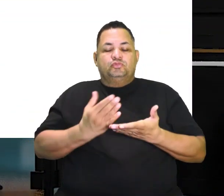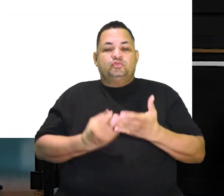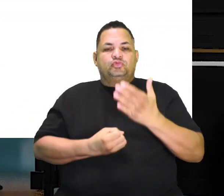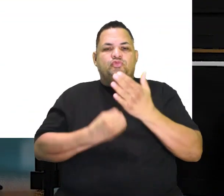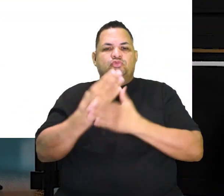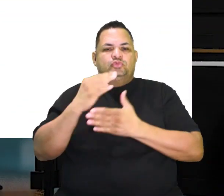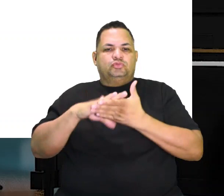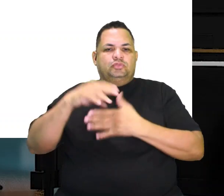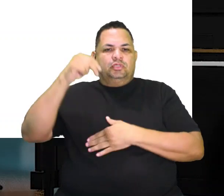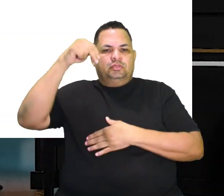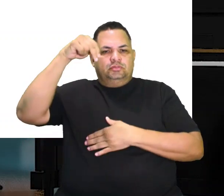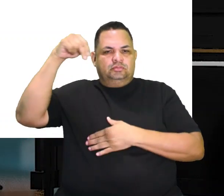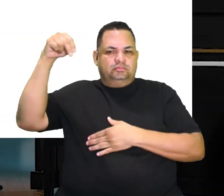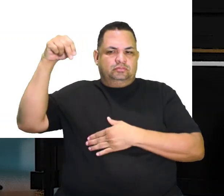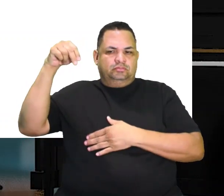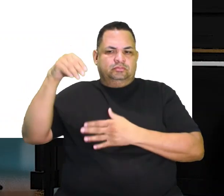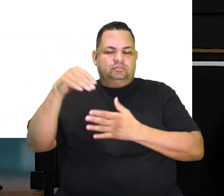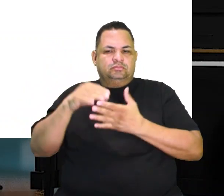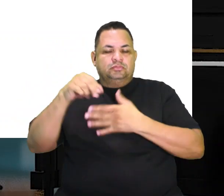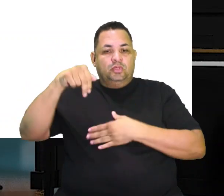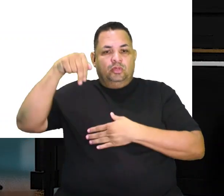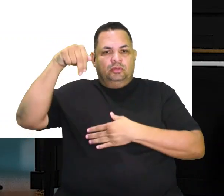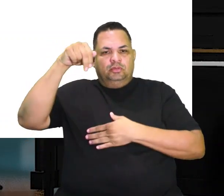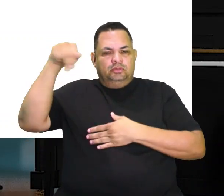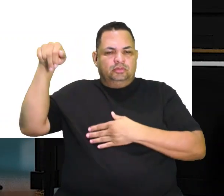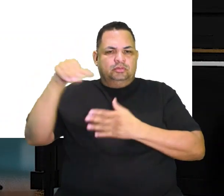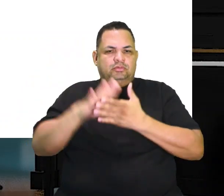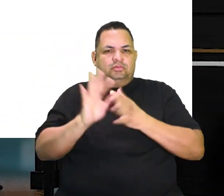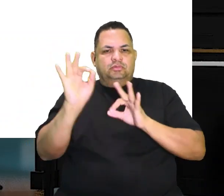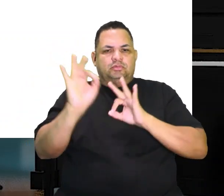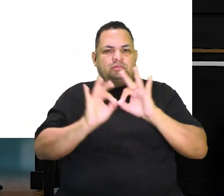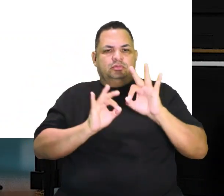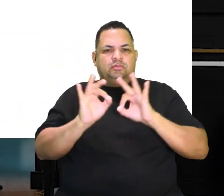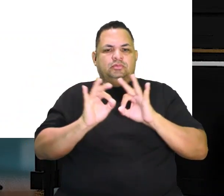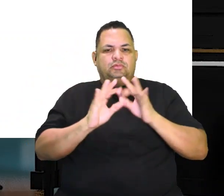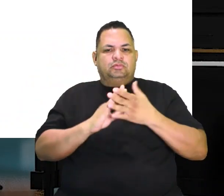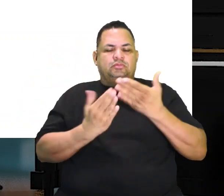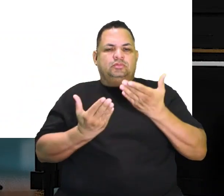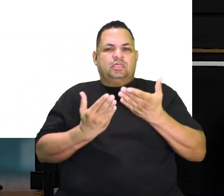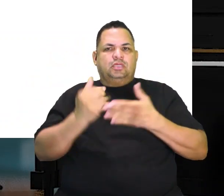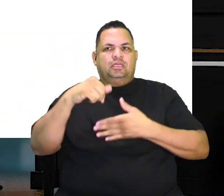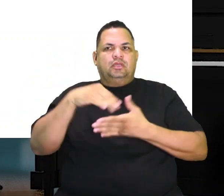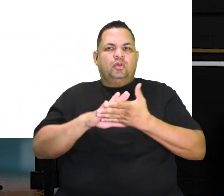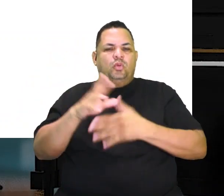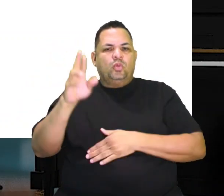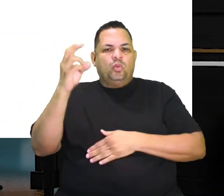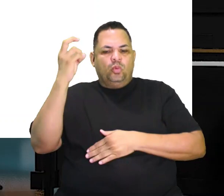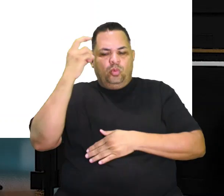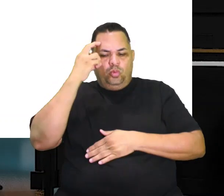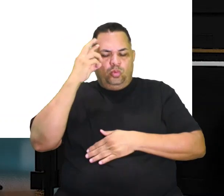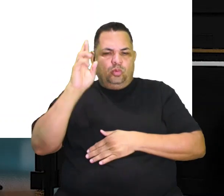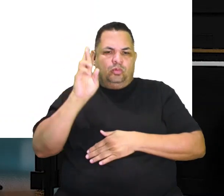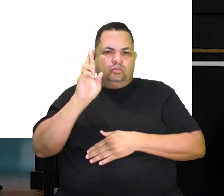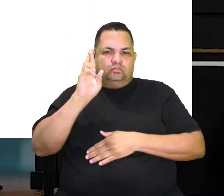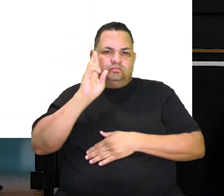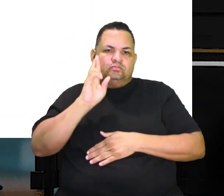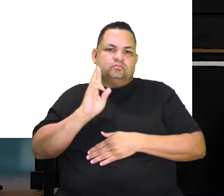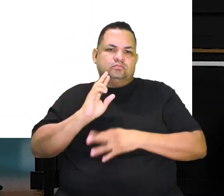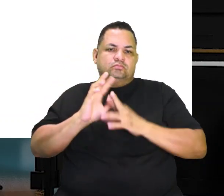nordestinas, né? Nós sabemos que a formação cultural de Rondônia também não é